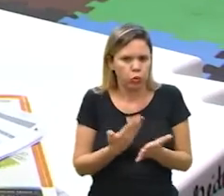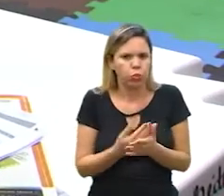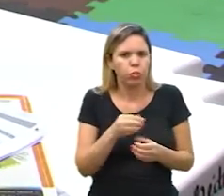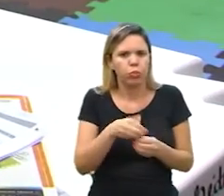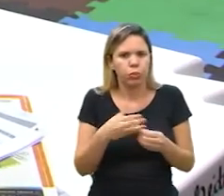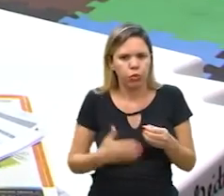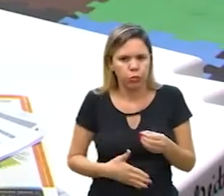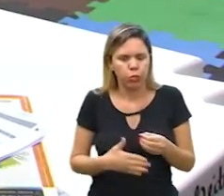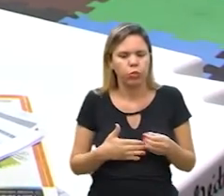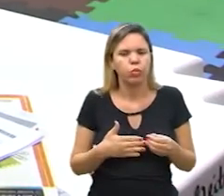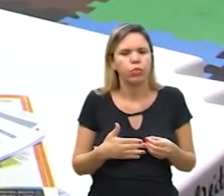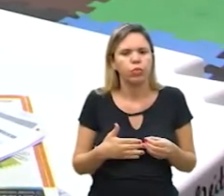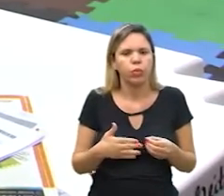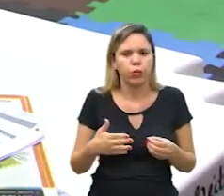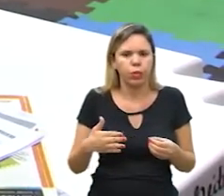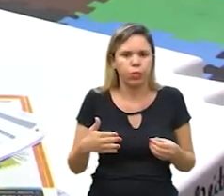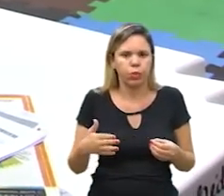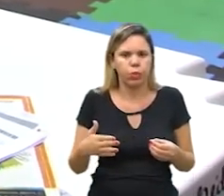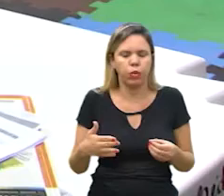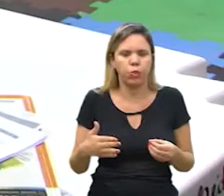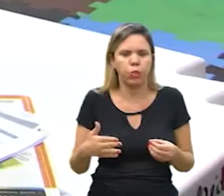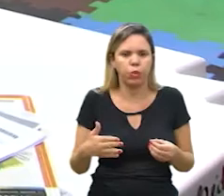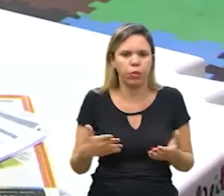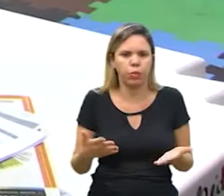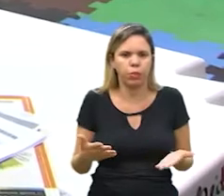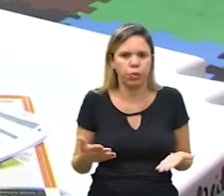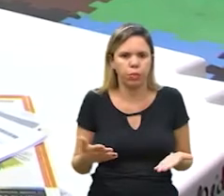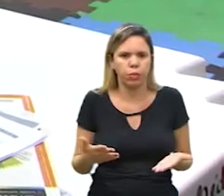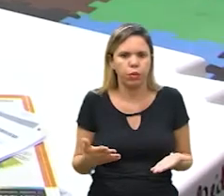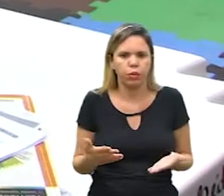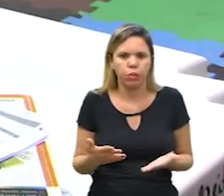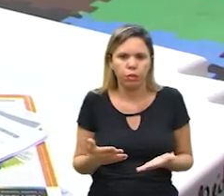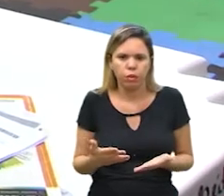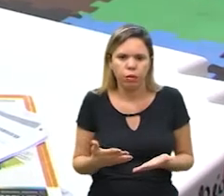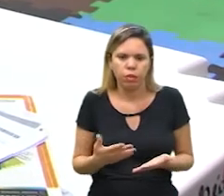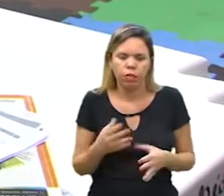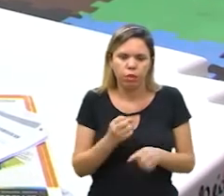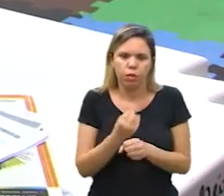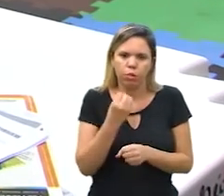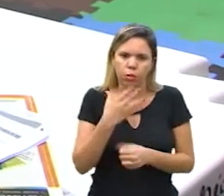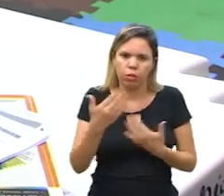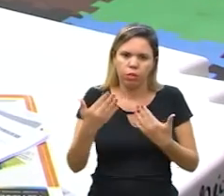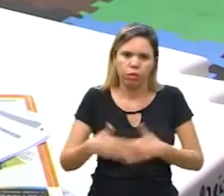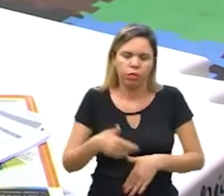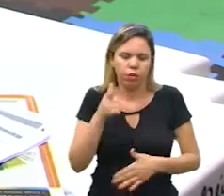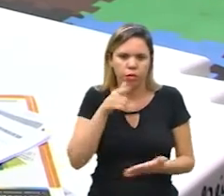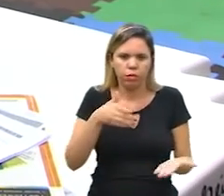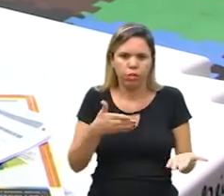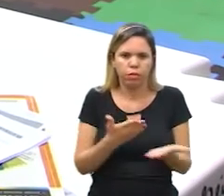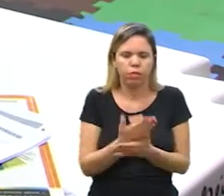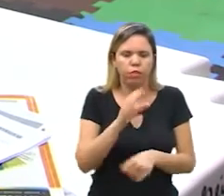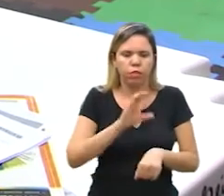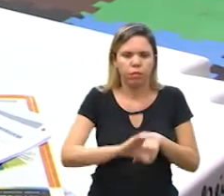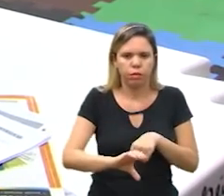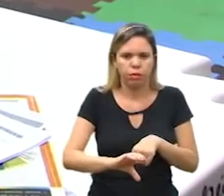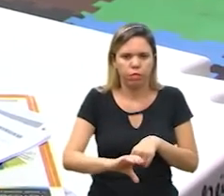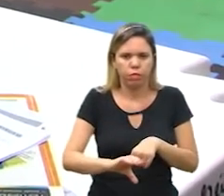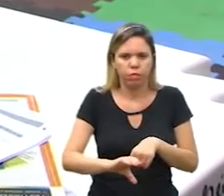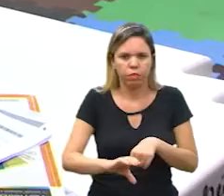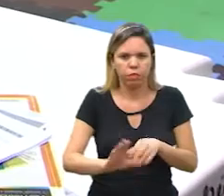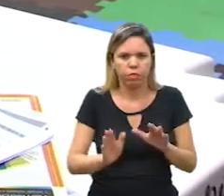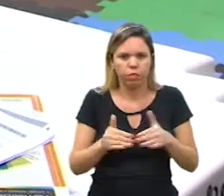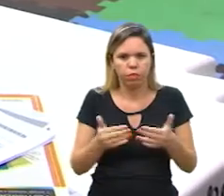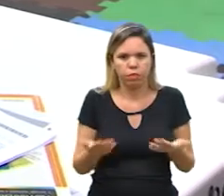aos estudos, tô revendo tudo que eu não sei, para ver se eu consigo tirar uma nota boa na prova, para ver se eu consigo passar, arrumar um